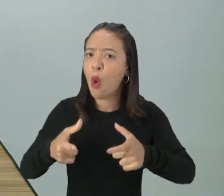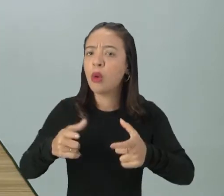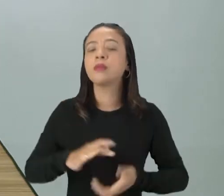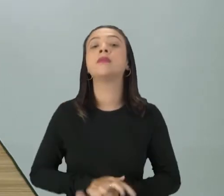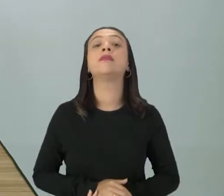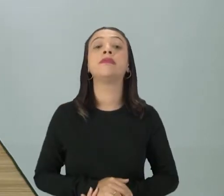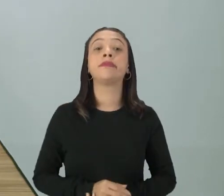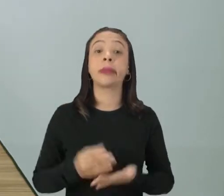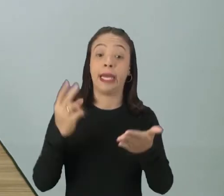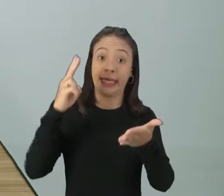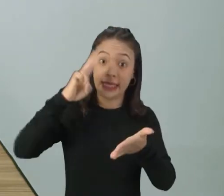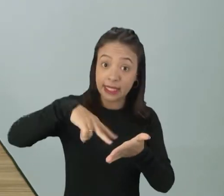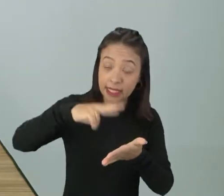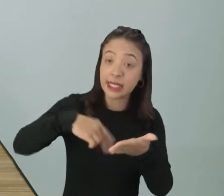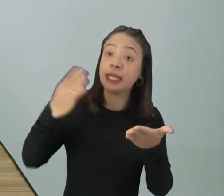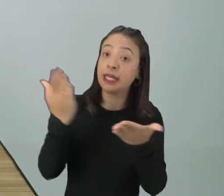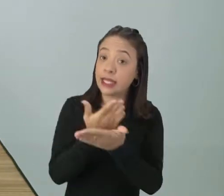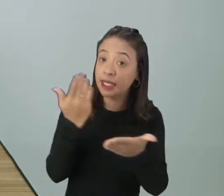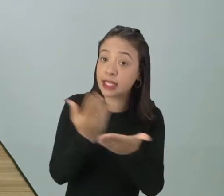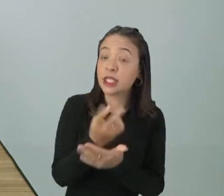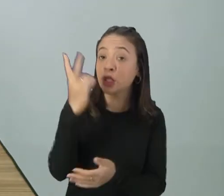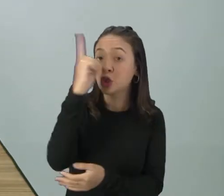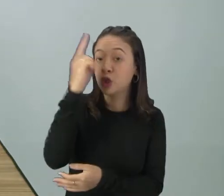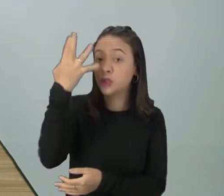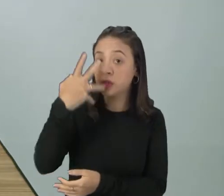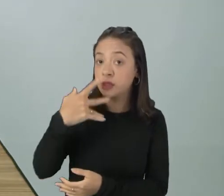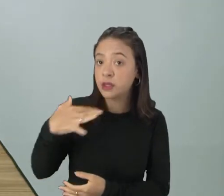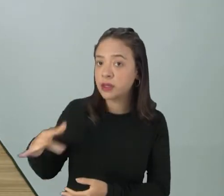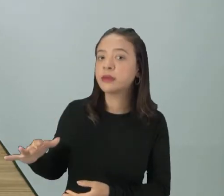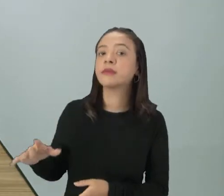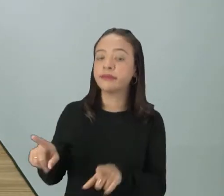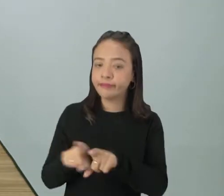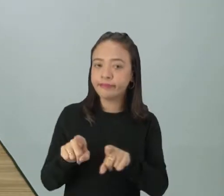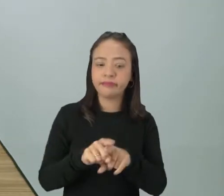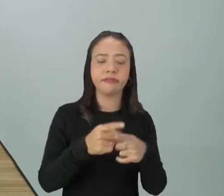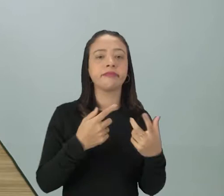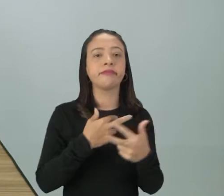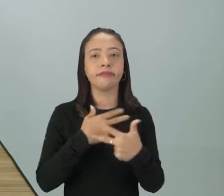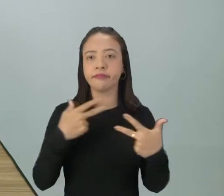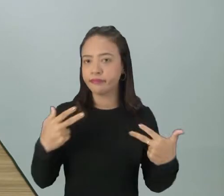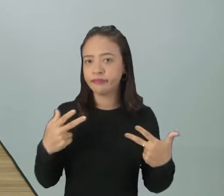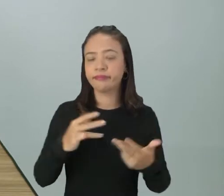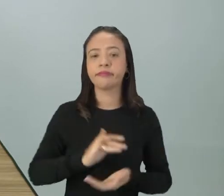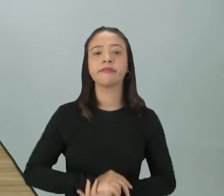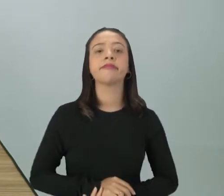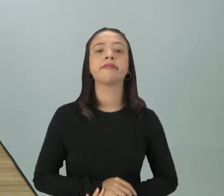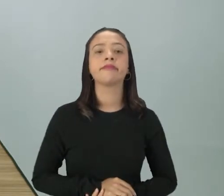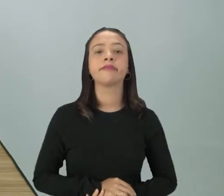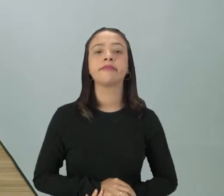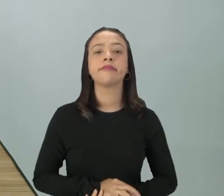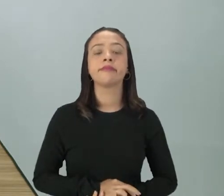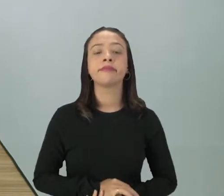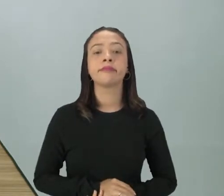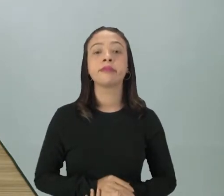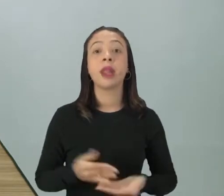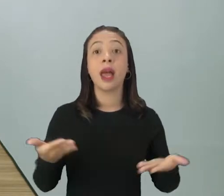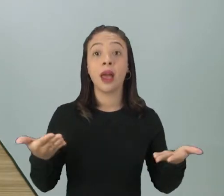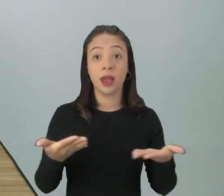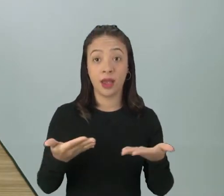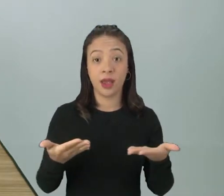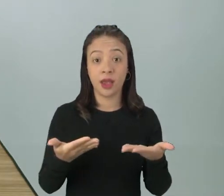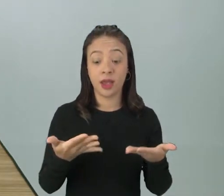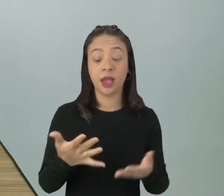histórias infantis e em outros lugares. Muito bem. E agora nós vamos para a